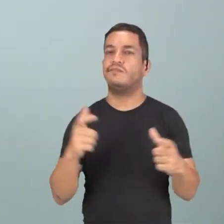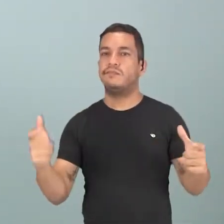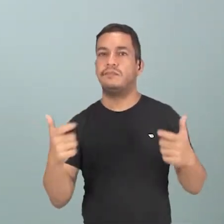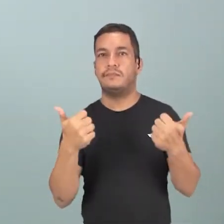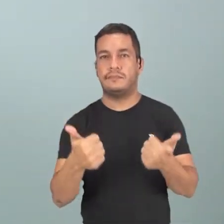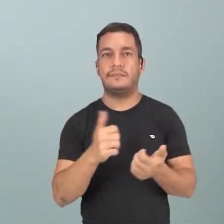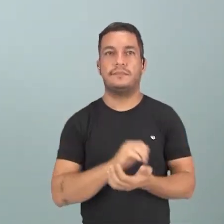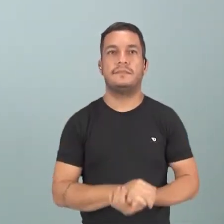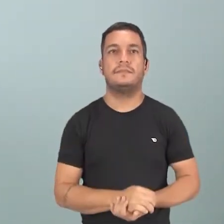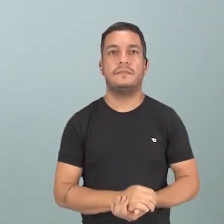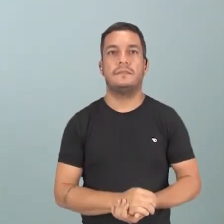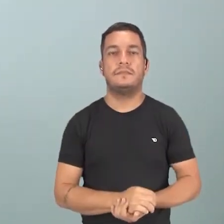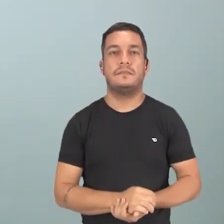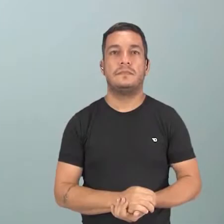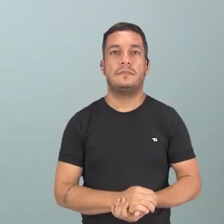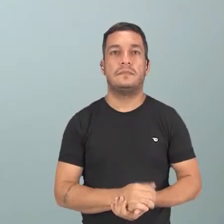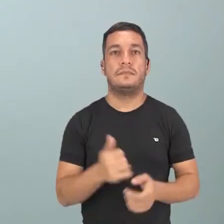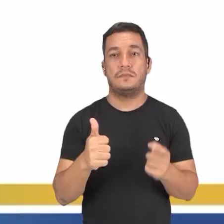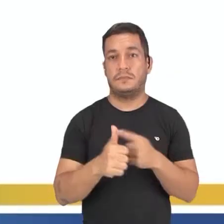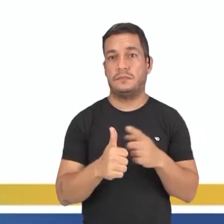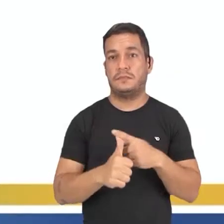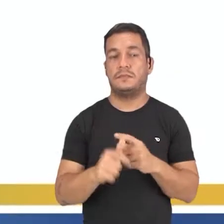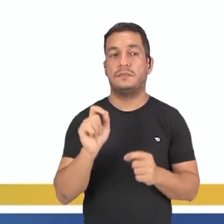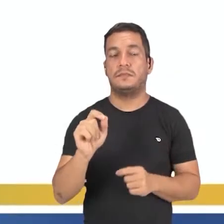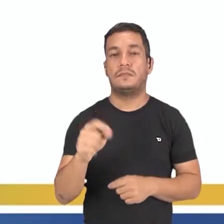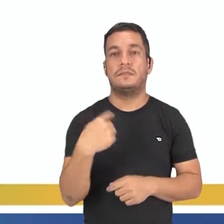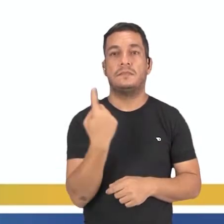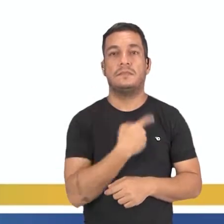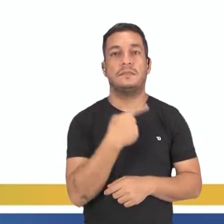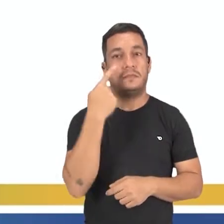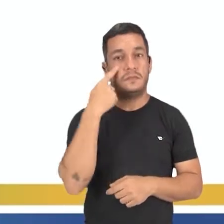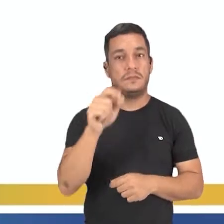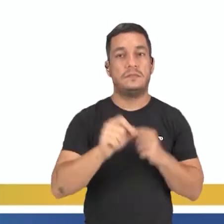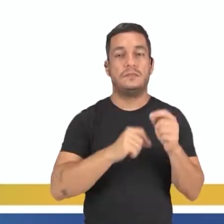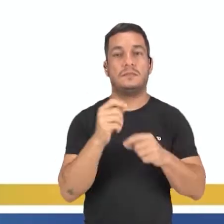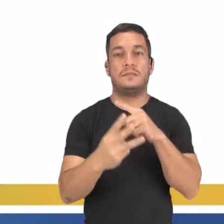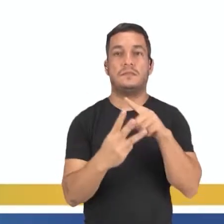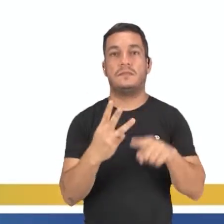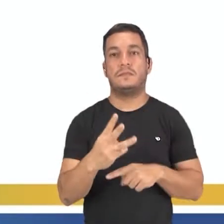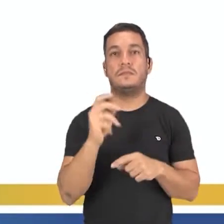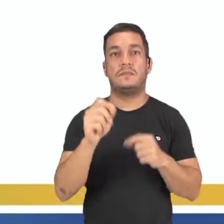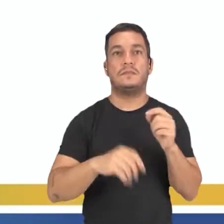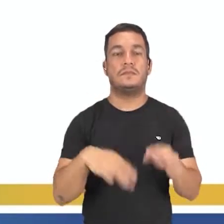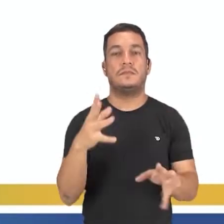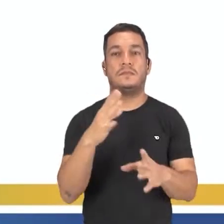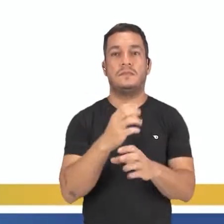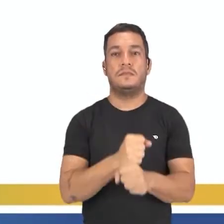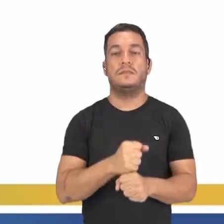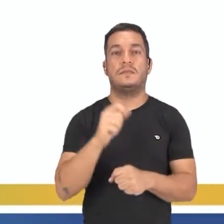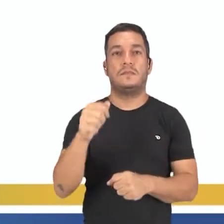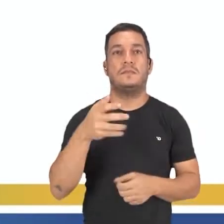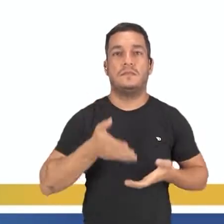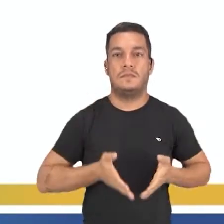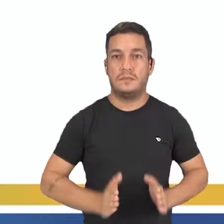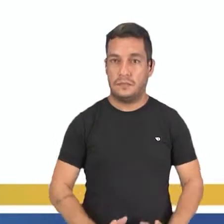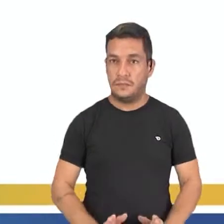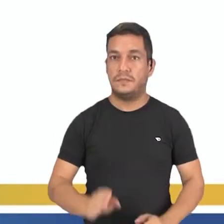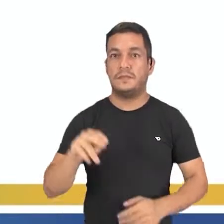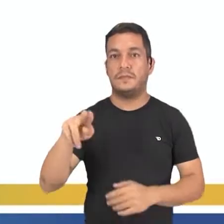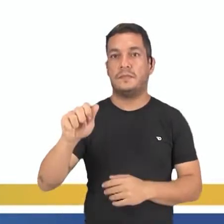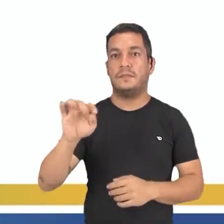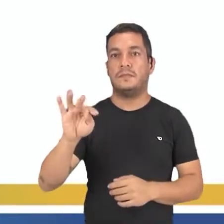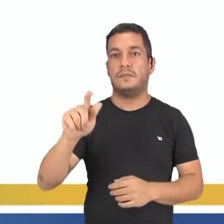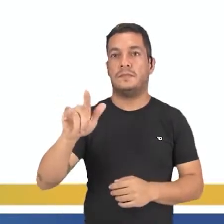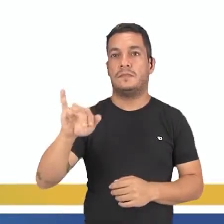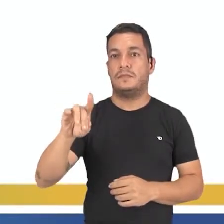lá então. O primeiro deles, que a gente viu ali naquelas três, é cálculo da taxa de natalidade. Então, para a